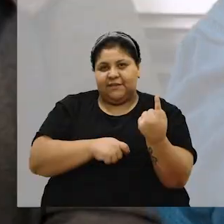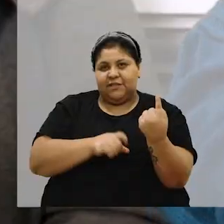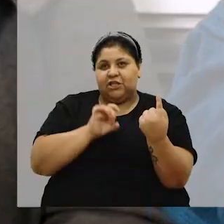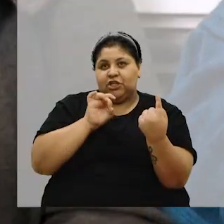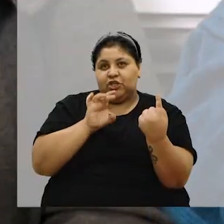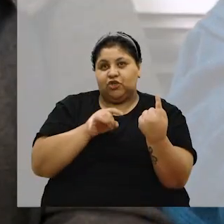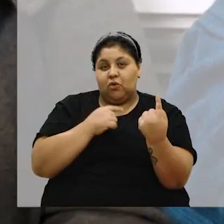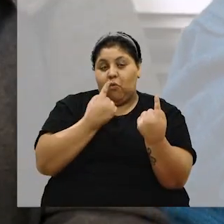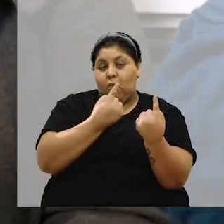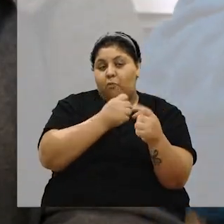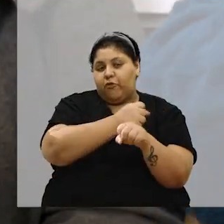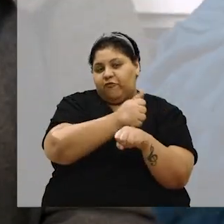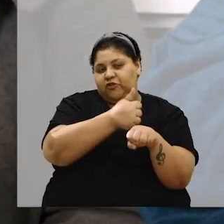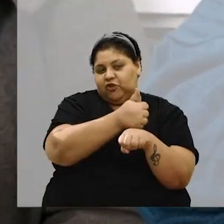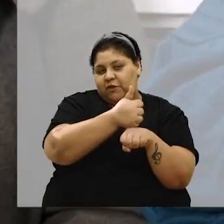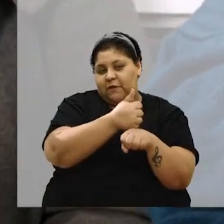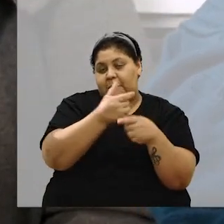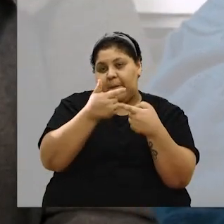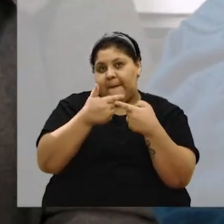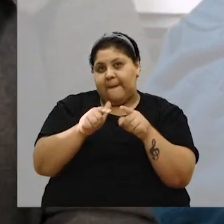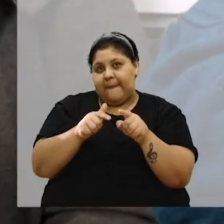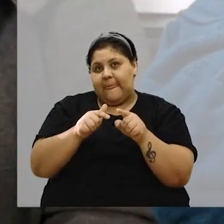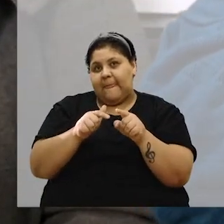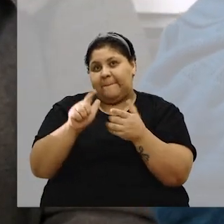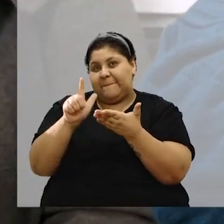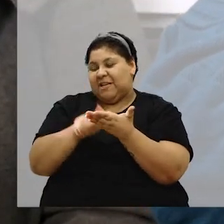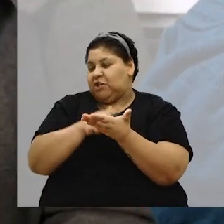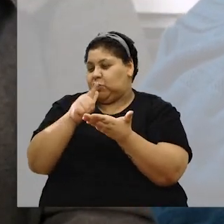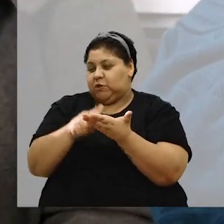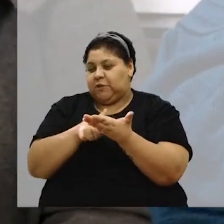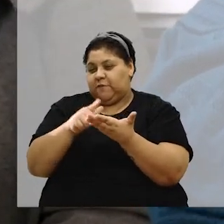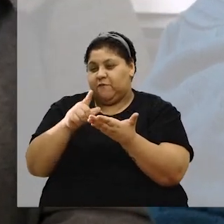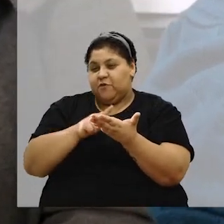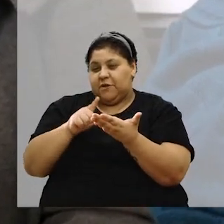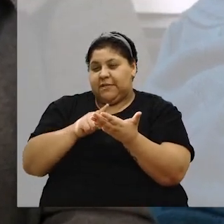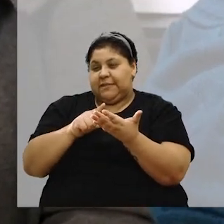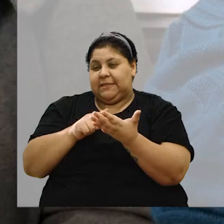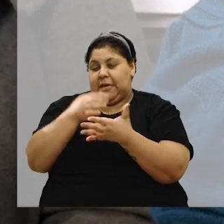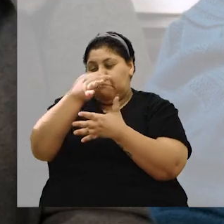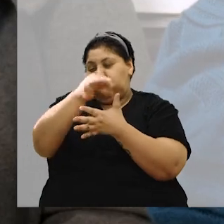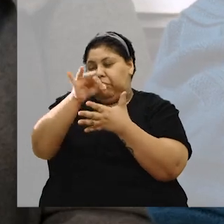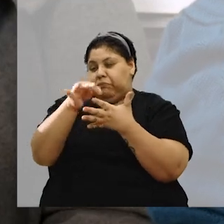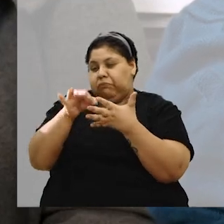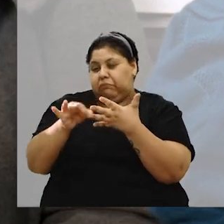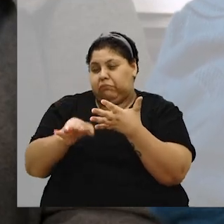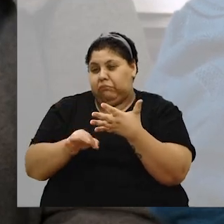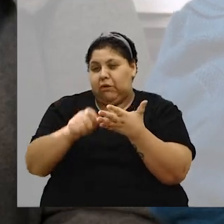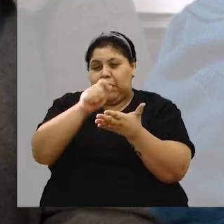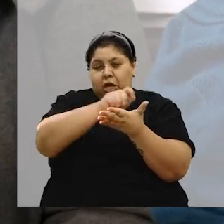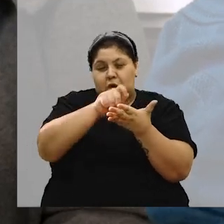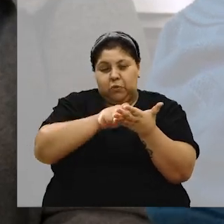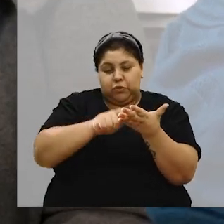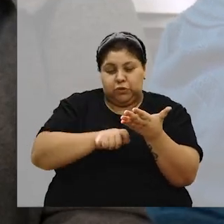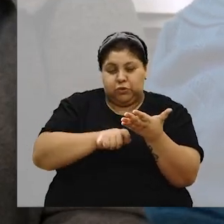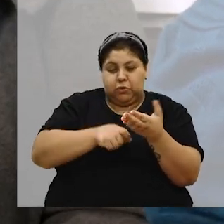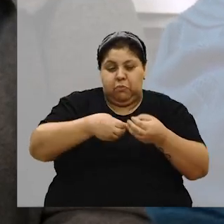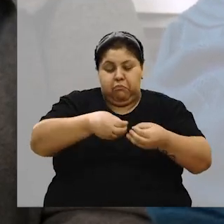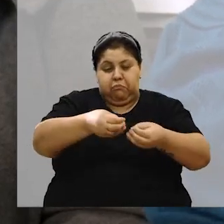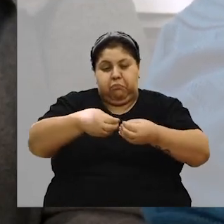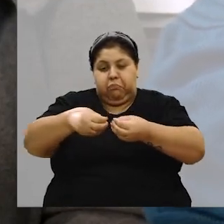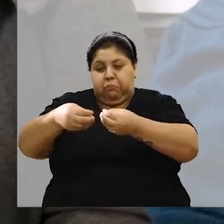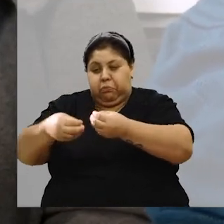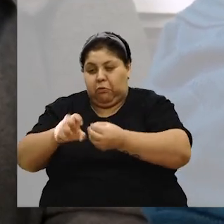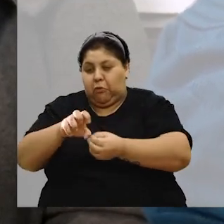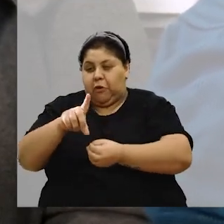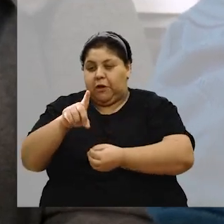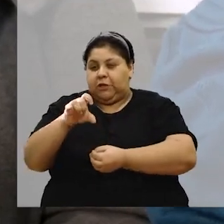escrever solitariamente, é só aquele profissional. Mas a cadeia do livro é gigantesca. Ela está envolvida o escritor, o editor,